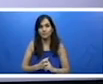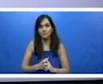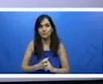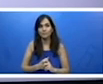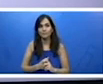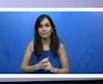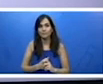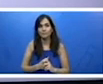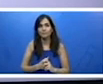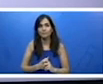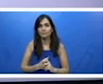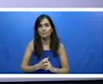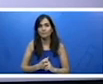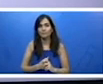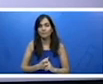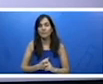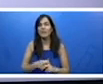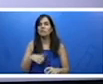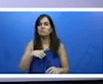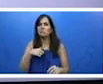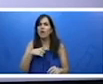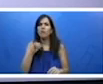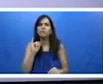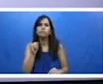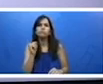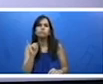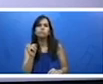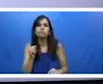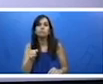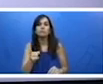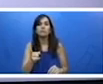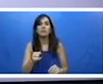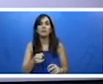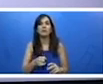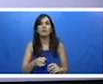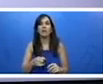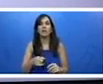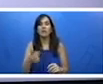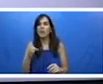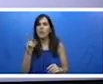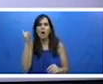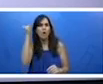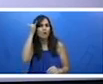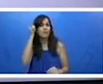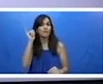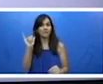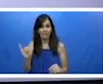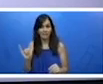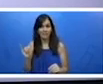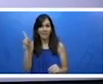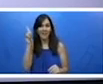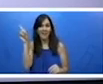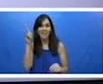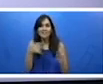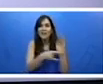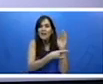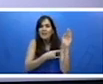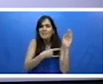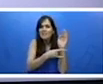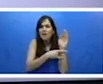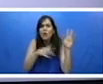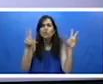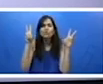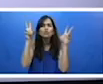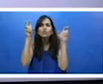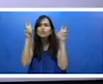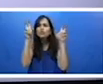pelo percurso narrativo que chega a desfecho quase inevitável. Tudo indica pelo título dessa resenha ser